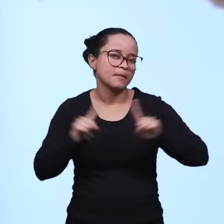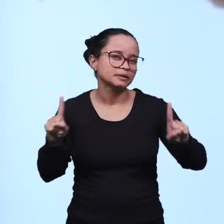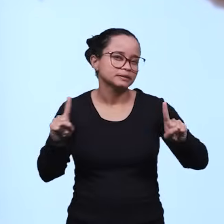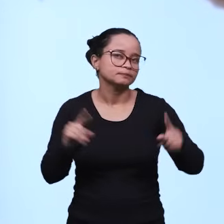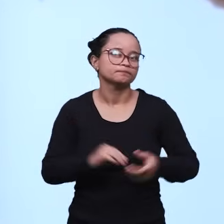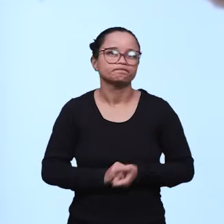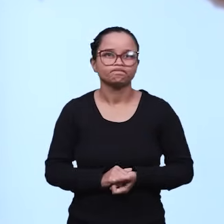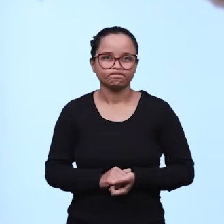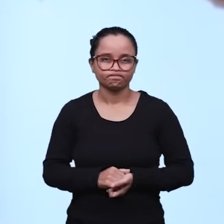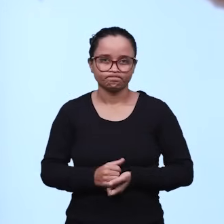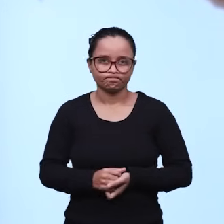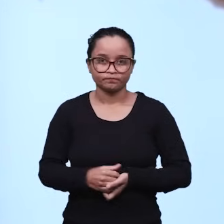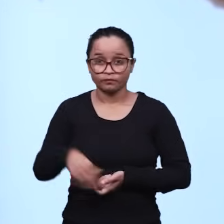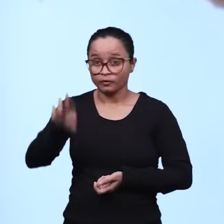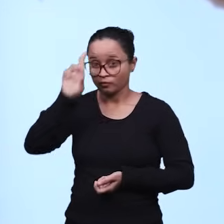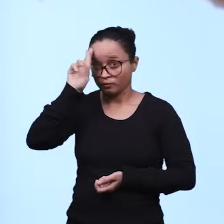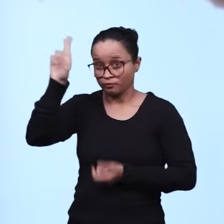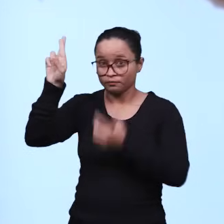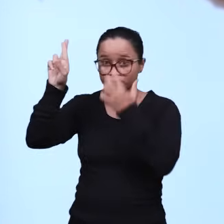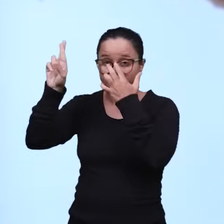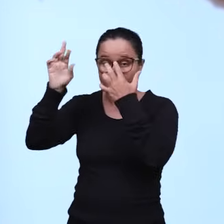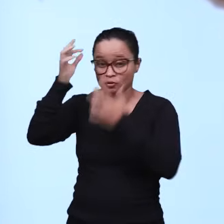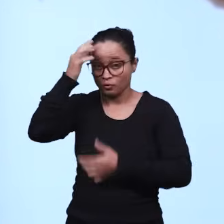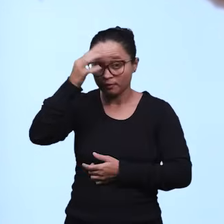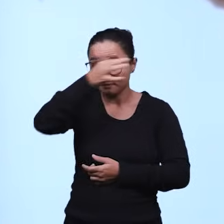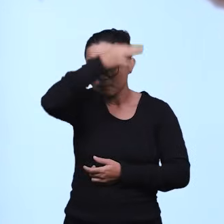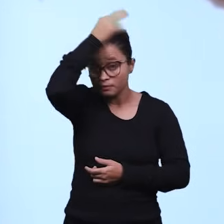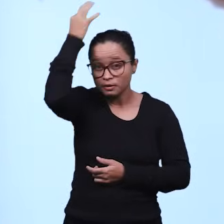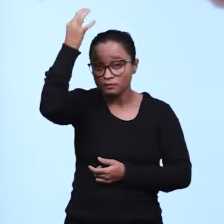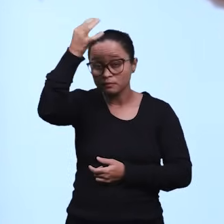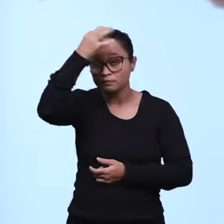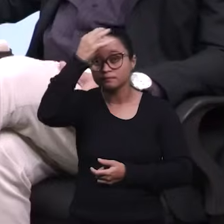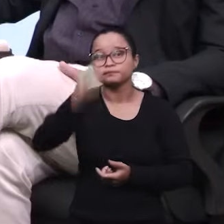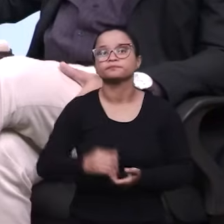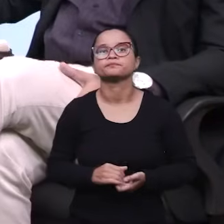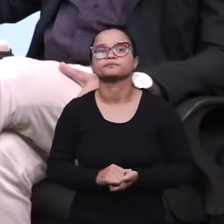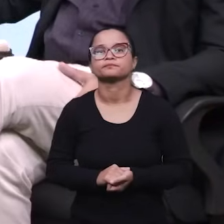Mas o Senhor, o Espírito Santo,